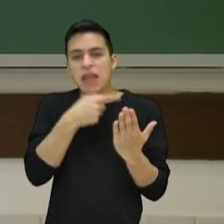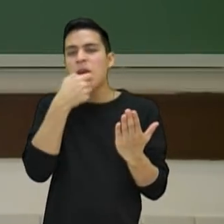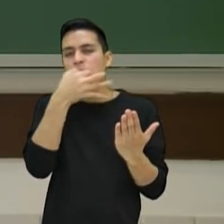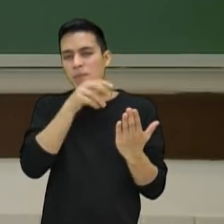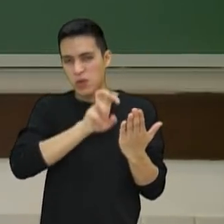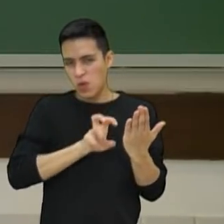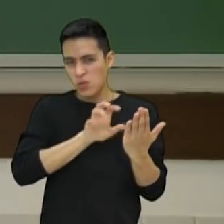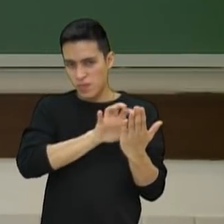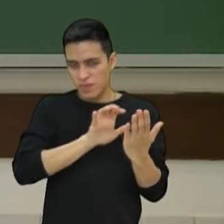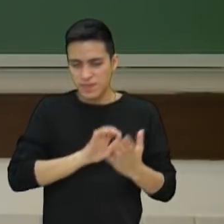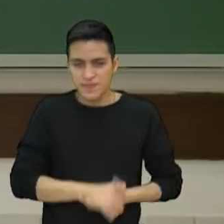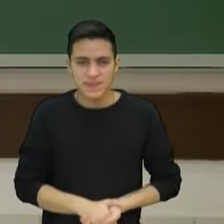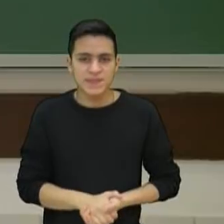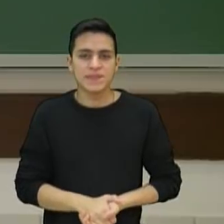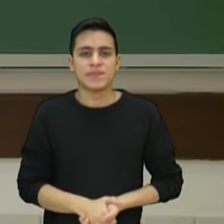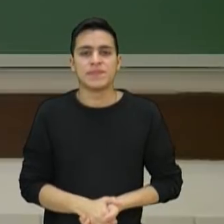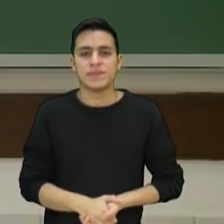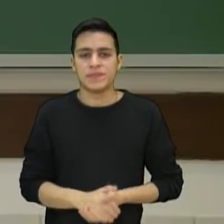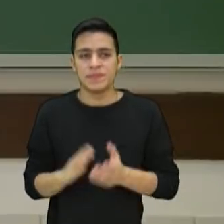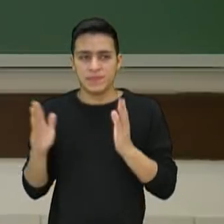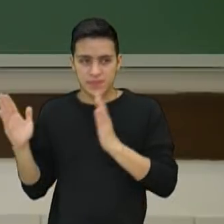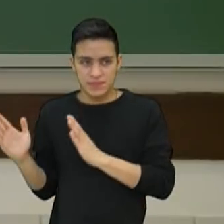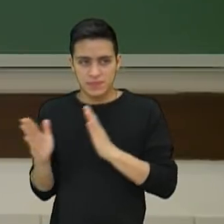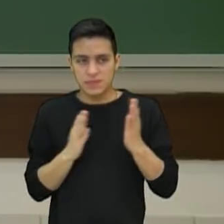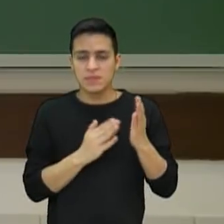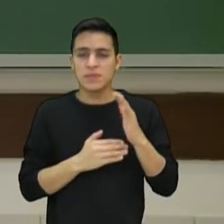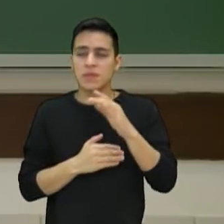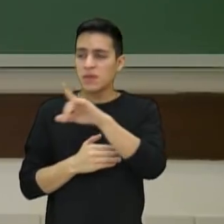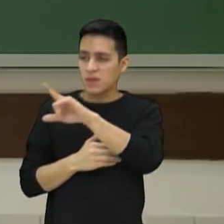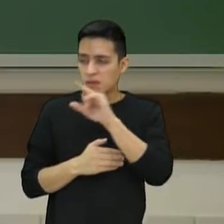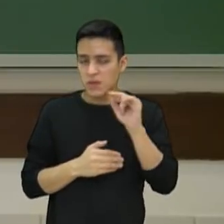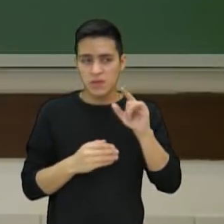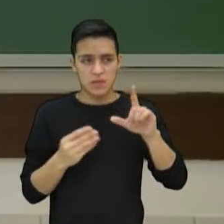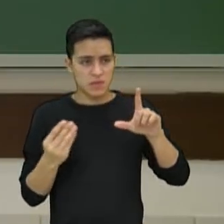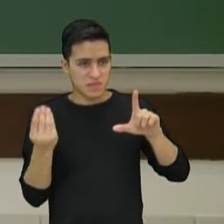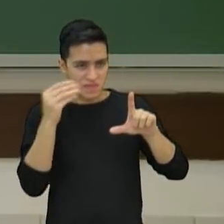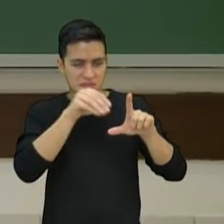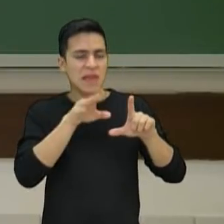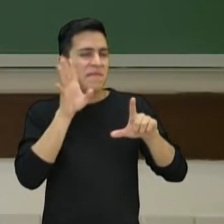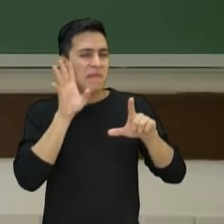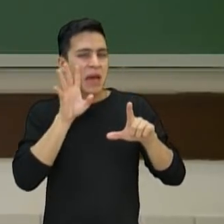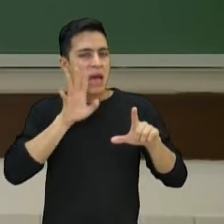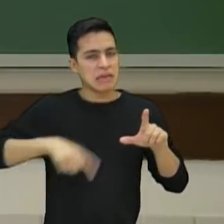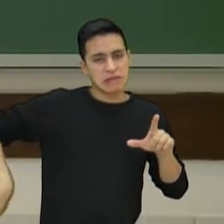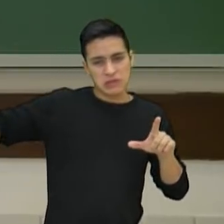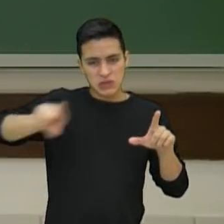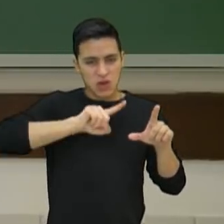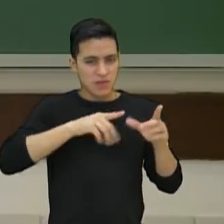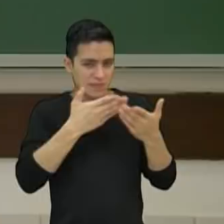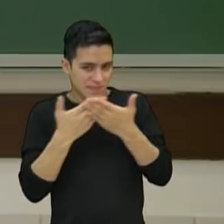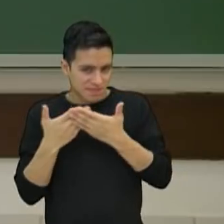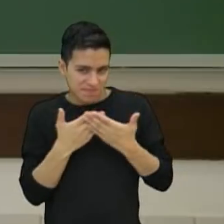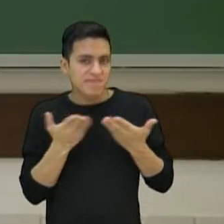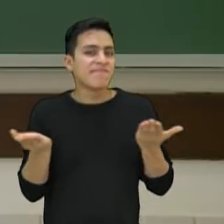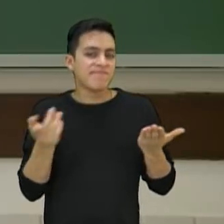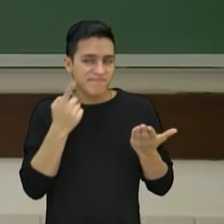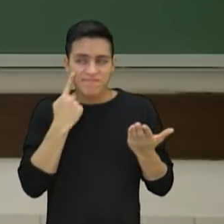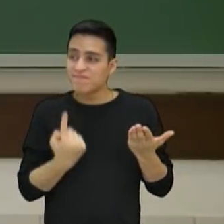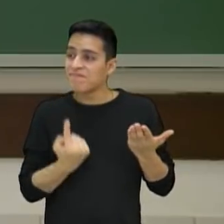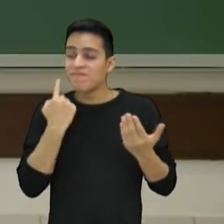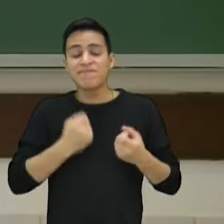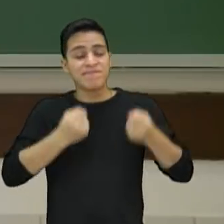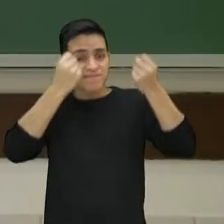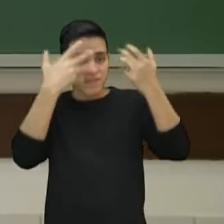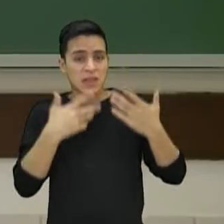dele, certo? Então, eu escolhi um blog, né, muito bacana para nós estudarmos, e ele trata